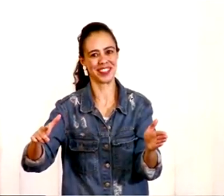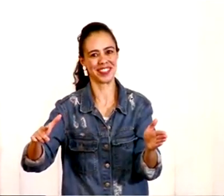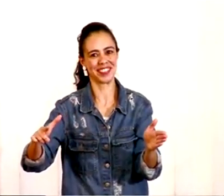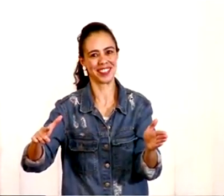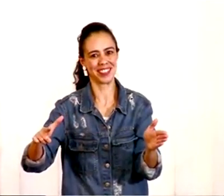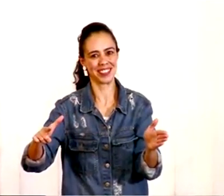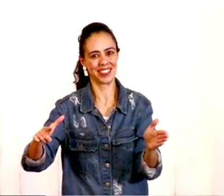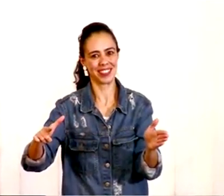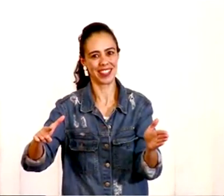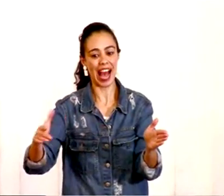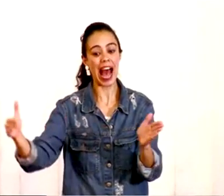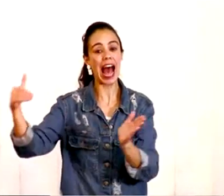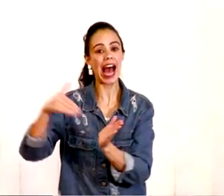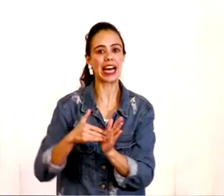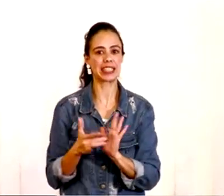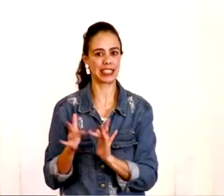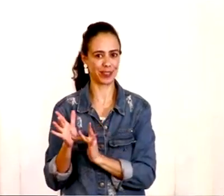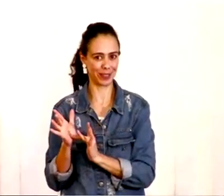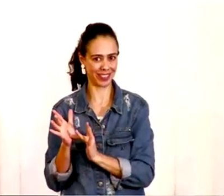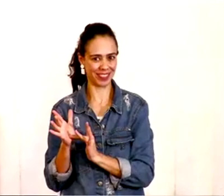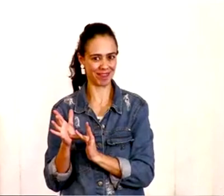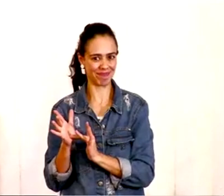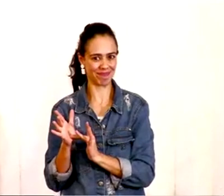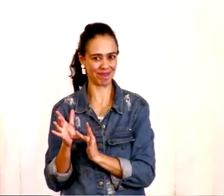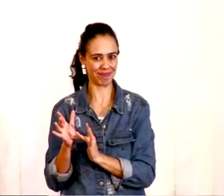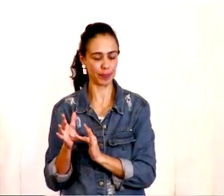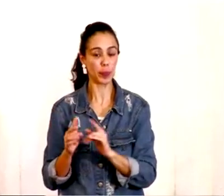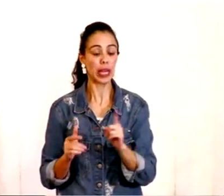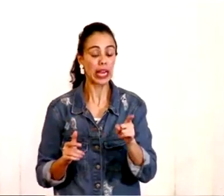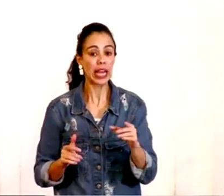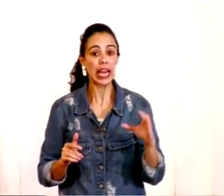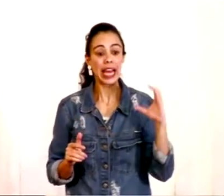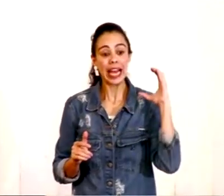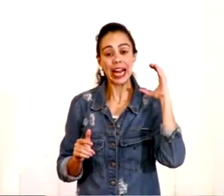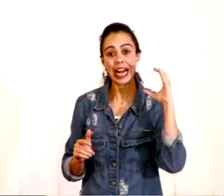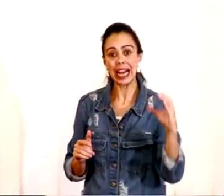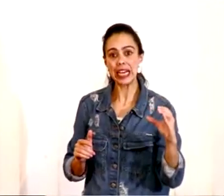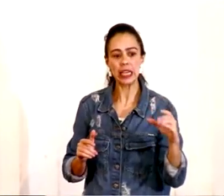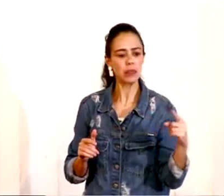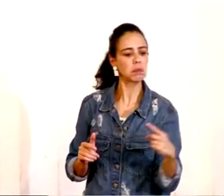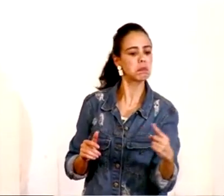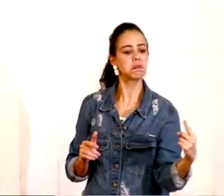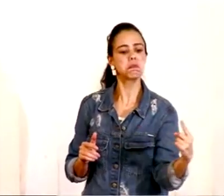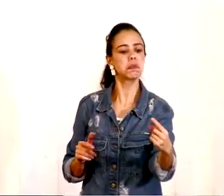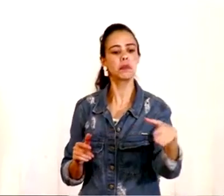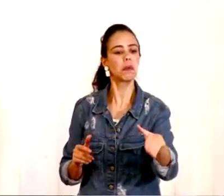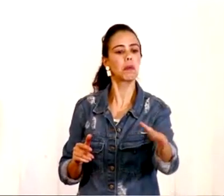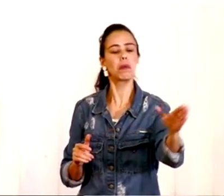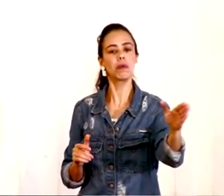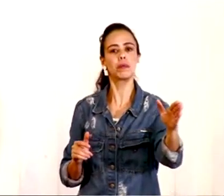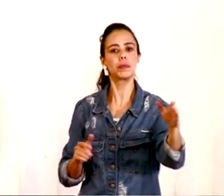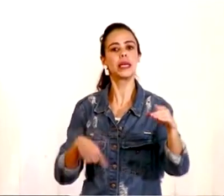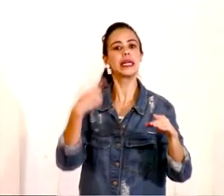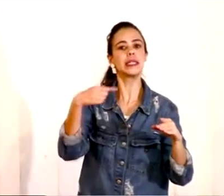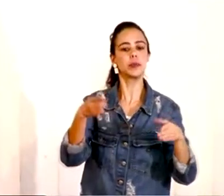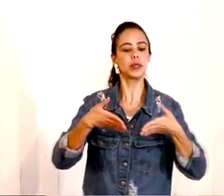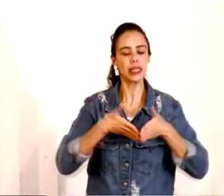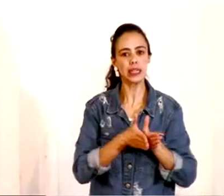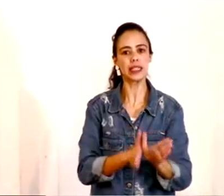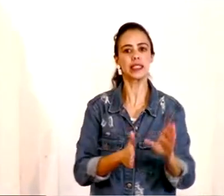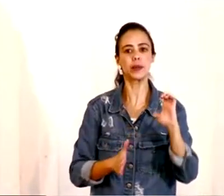uma cidade e lhe chamou Enoque, o nome de seu filho. A Enoque nasceu-lhe Irade, Irade